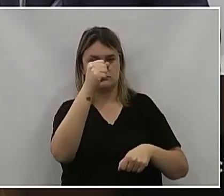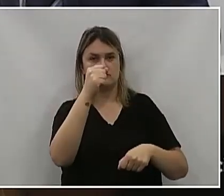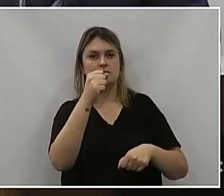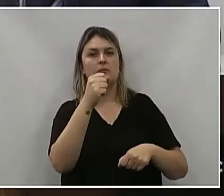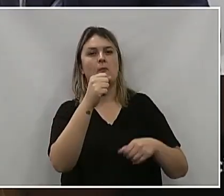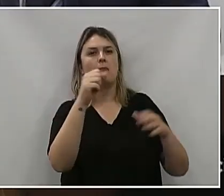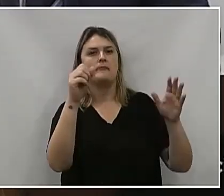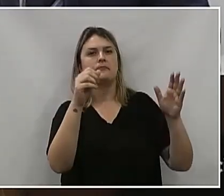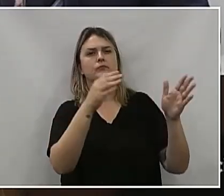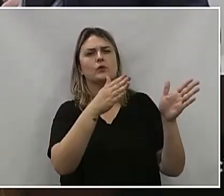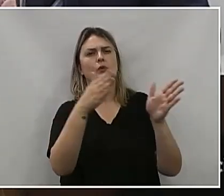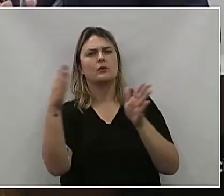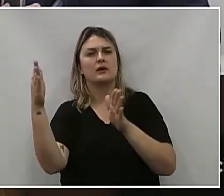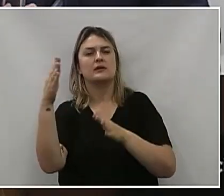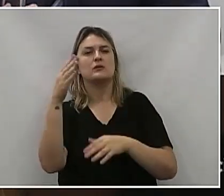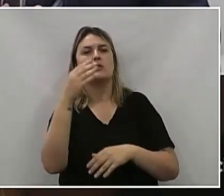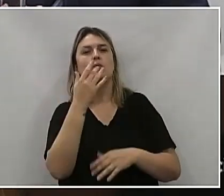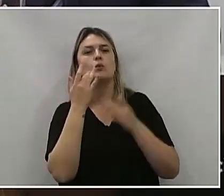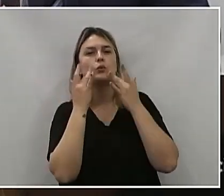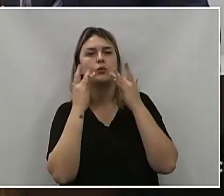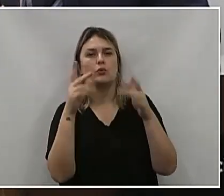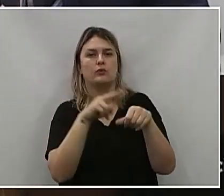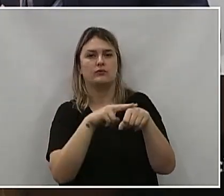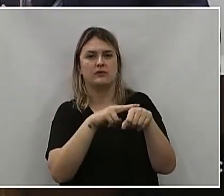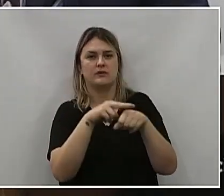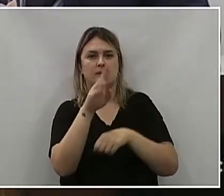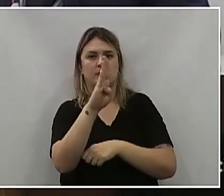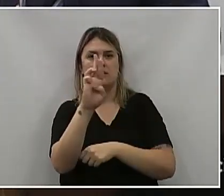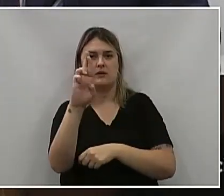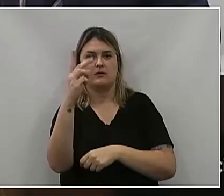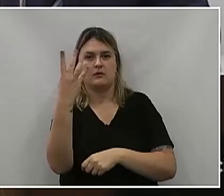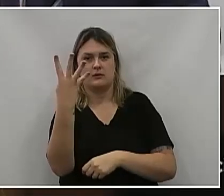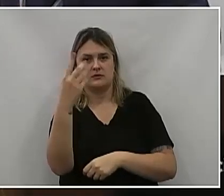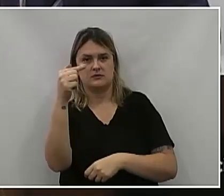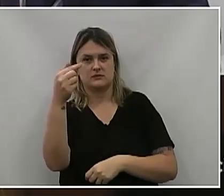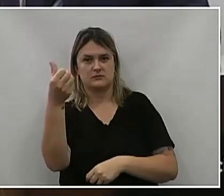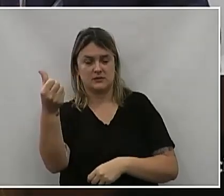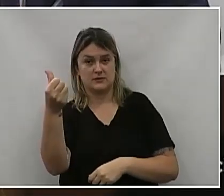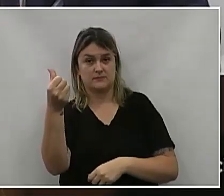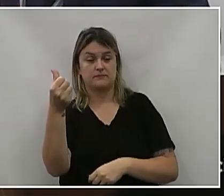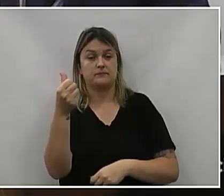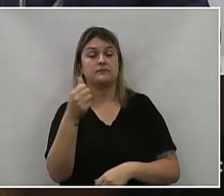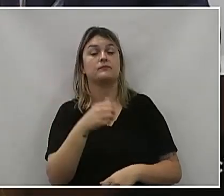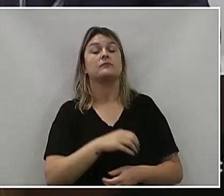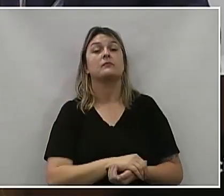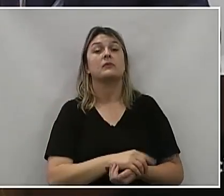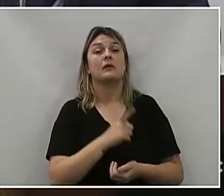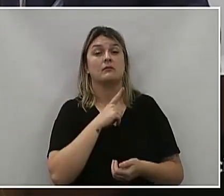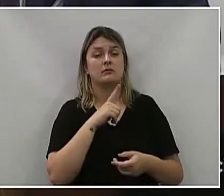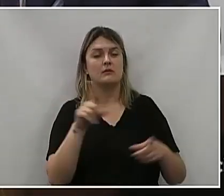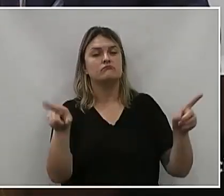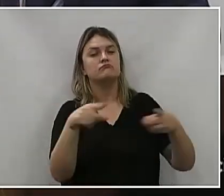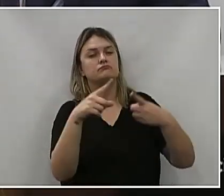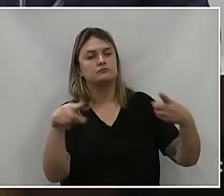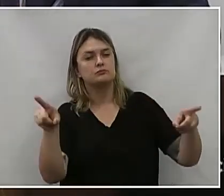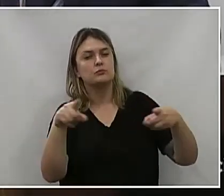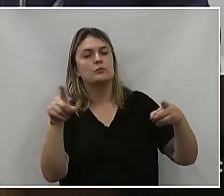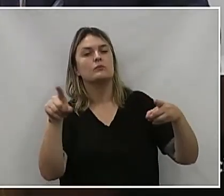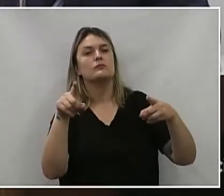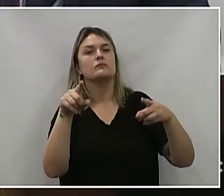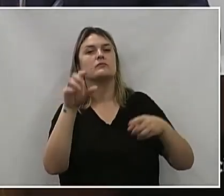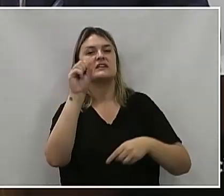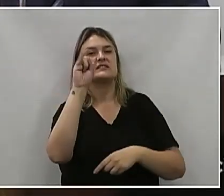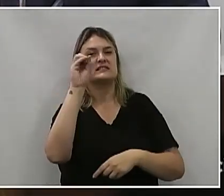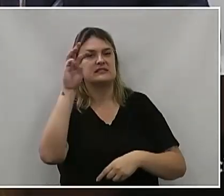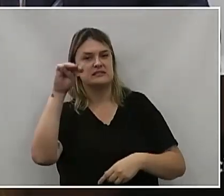Ouro Verde, BR 476. No dia 8/10, concerto orquestra Jazz Sinfônica